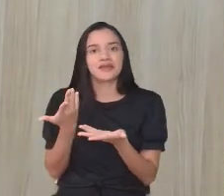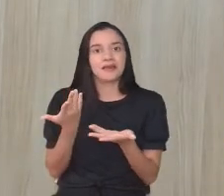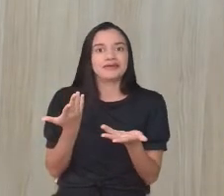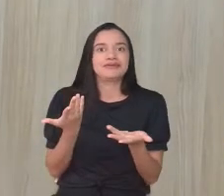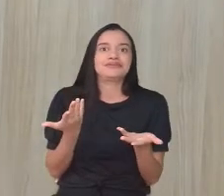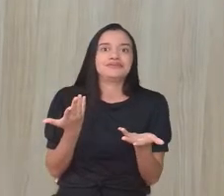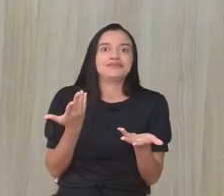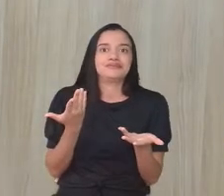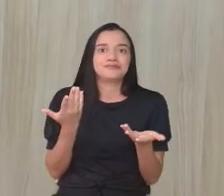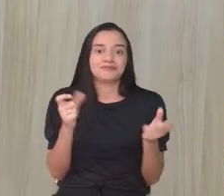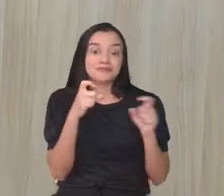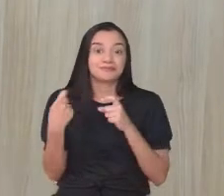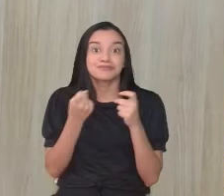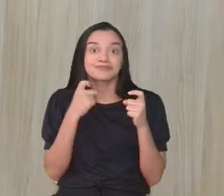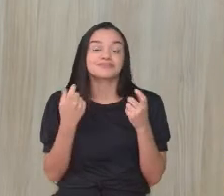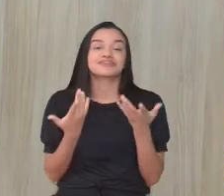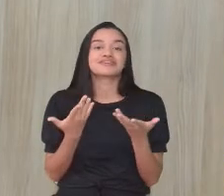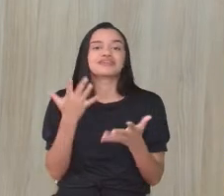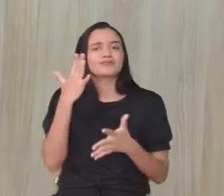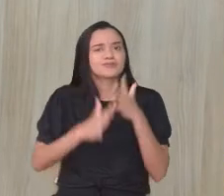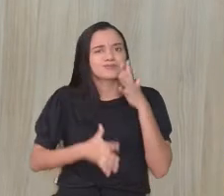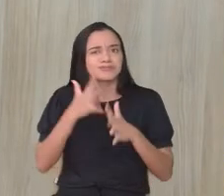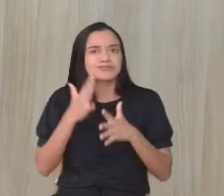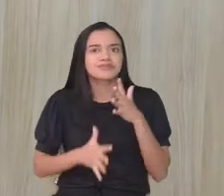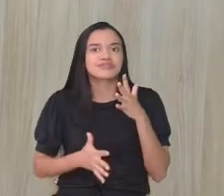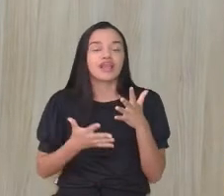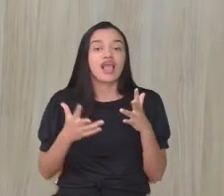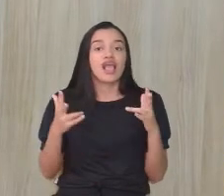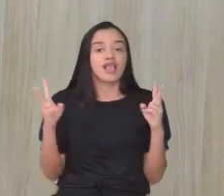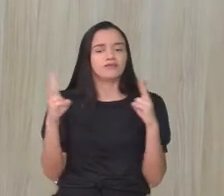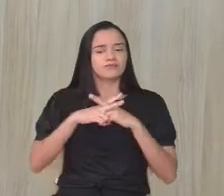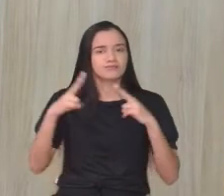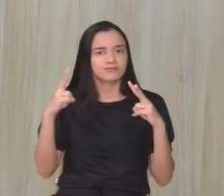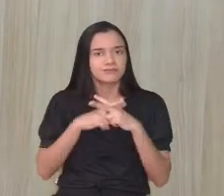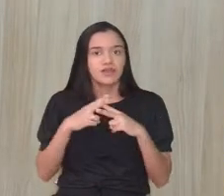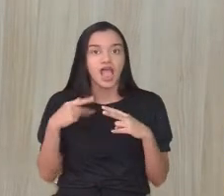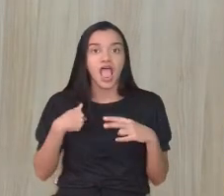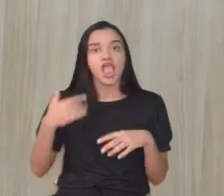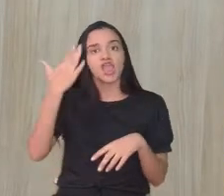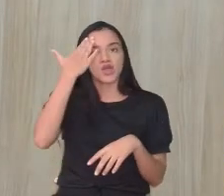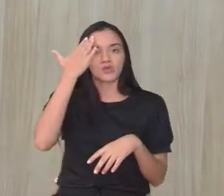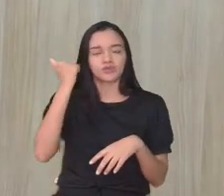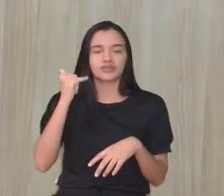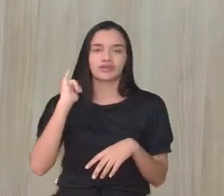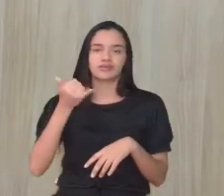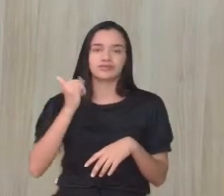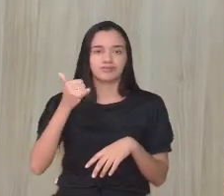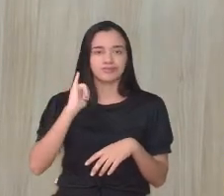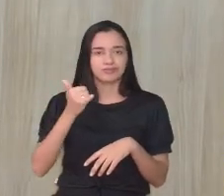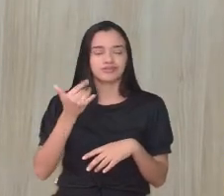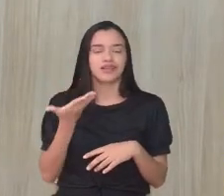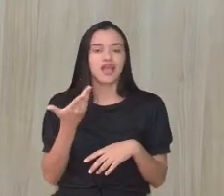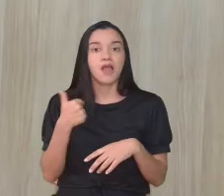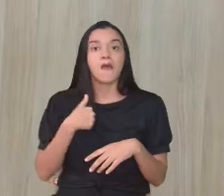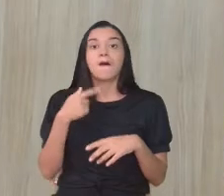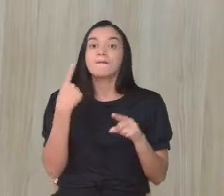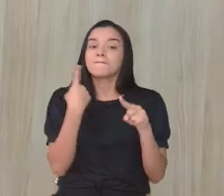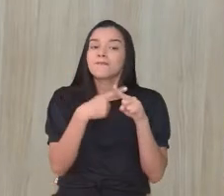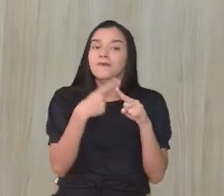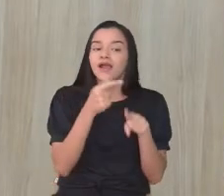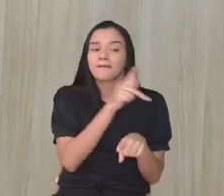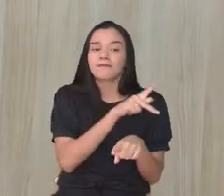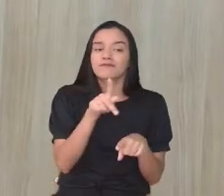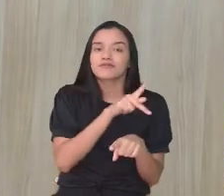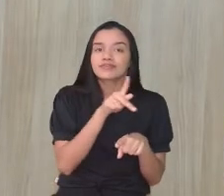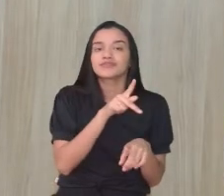Uma intriga. Uma intriga. E eu sei, porque eu sou uma narradora onisciente, de por que Camille precisou roubar doces